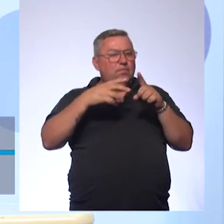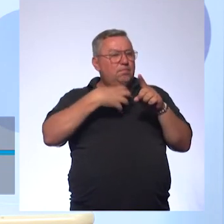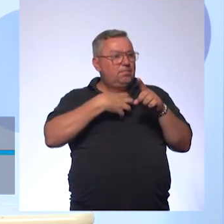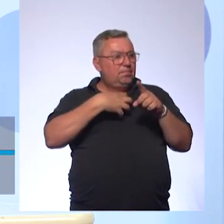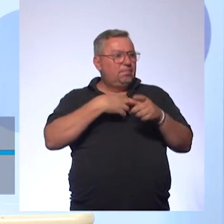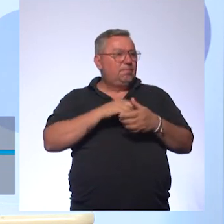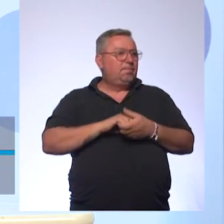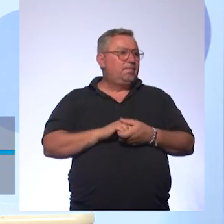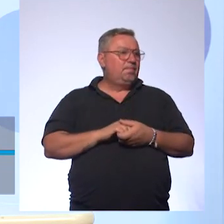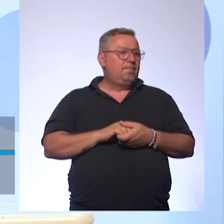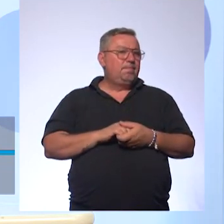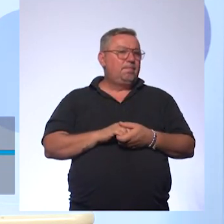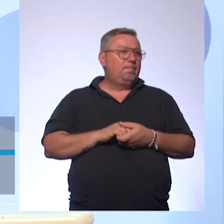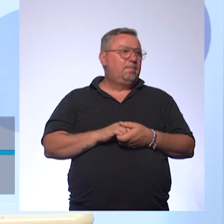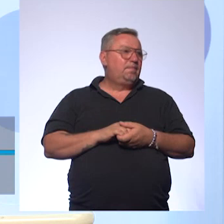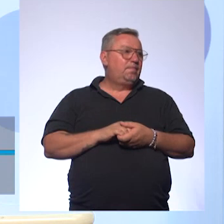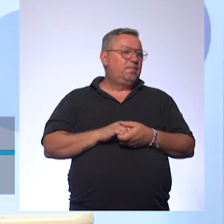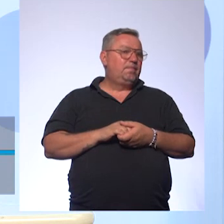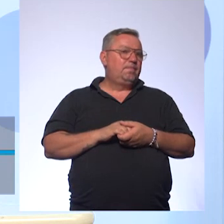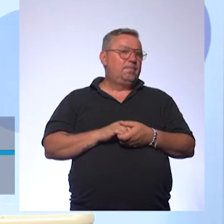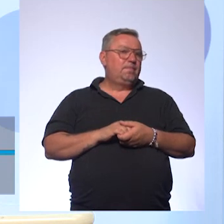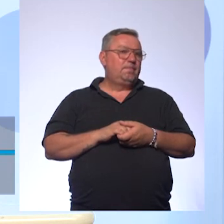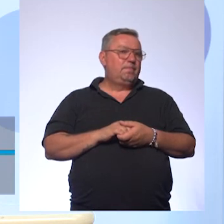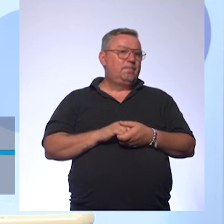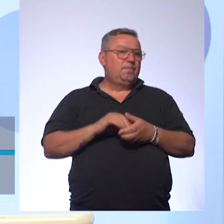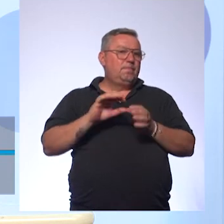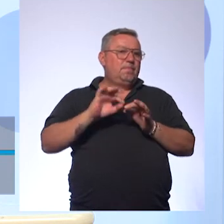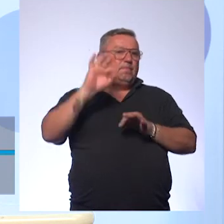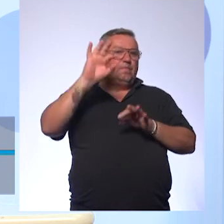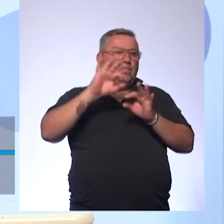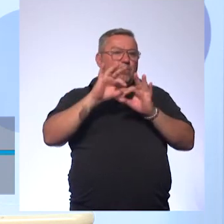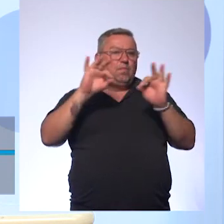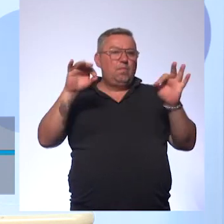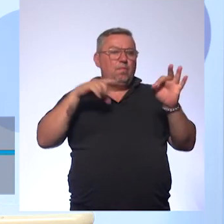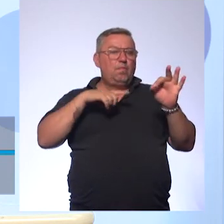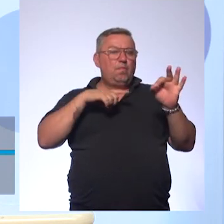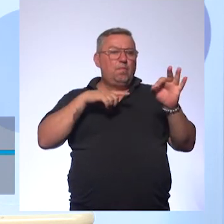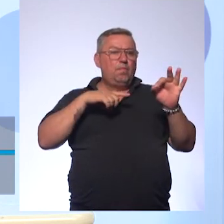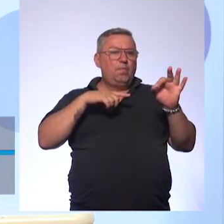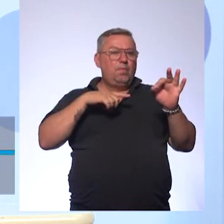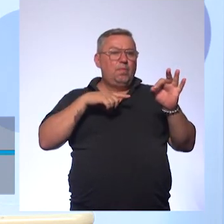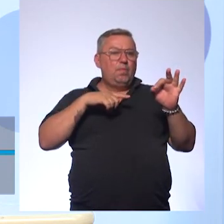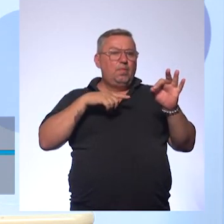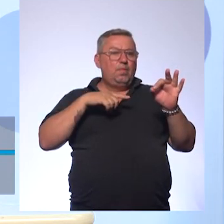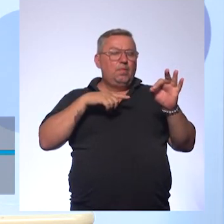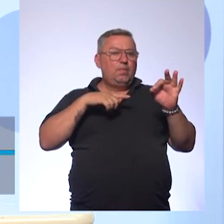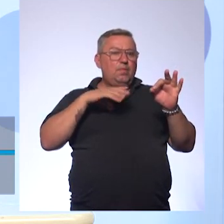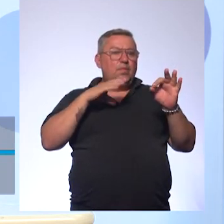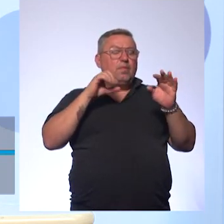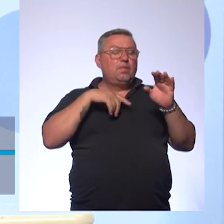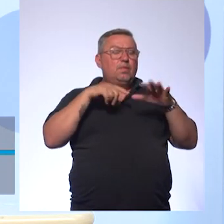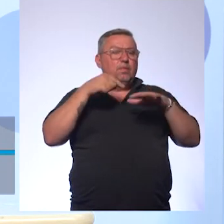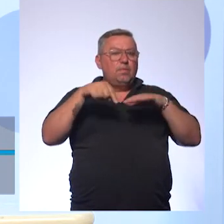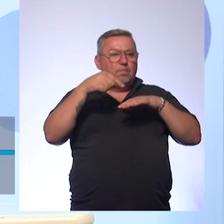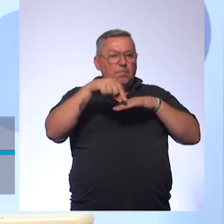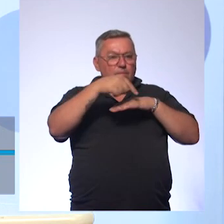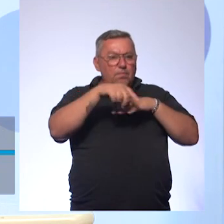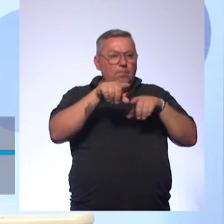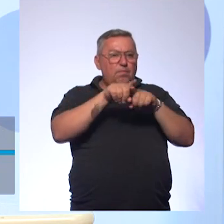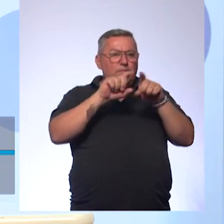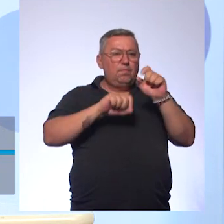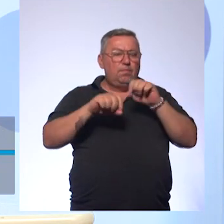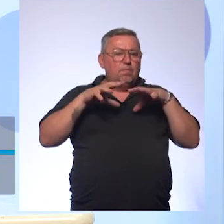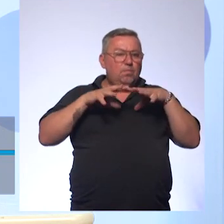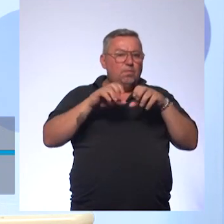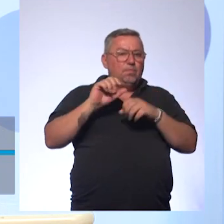termina esse bate-papo nosso aqui, tá? Então, a gente tem um slide aí de sistematização. Olha só. Então, a gente pode definir.